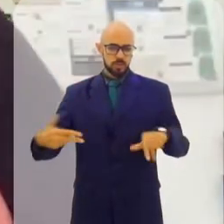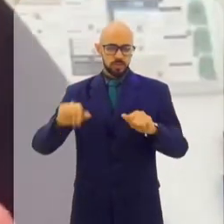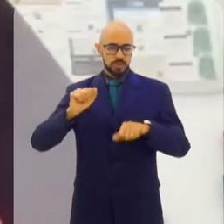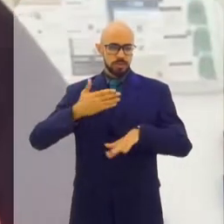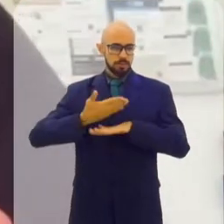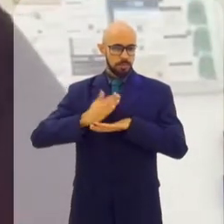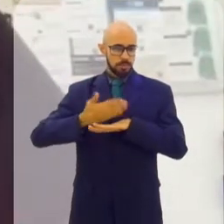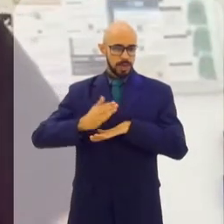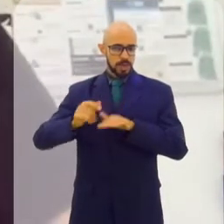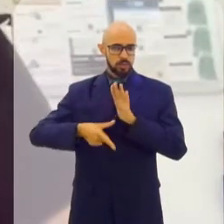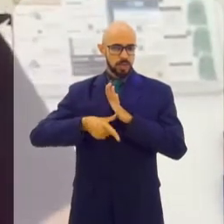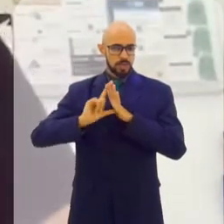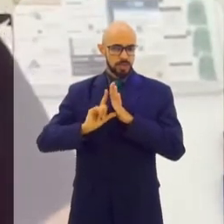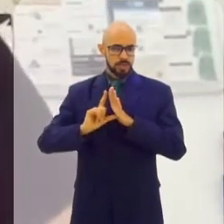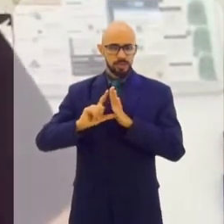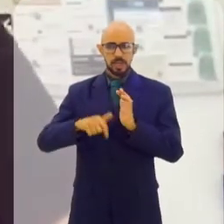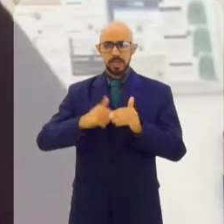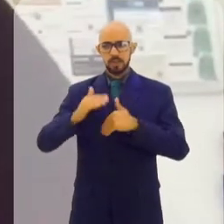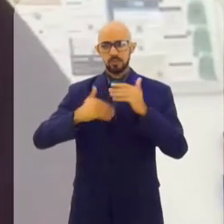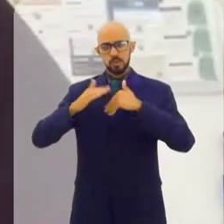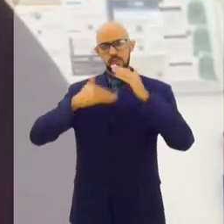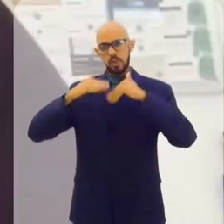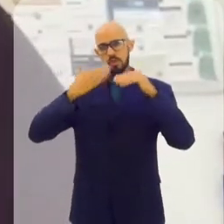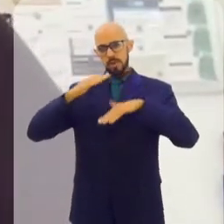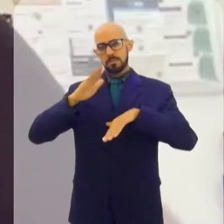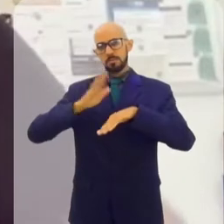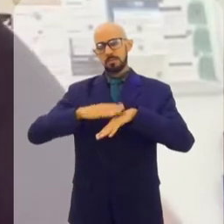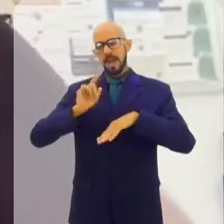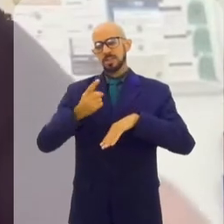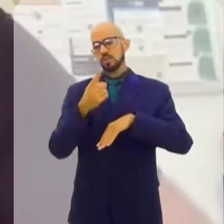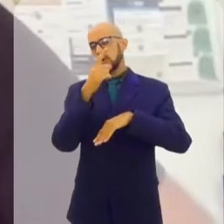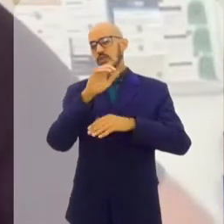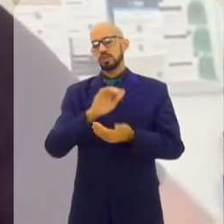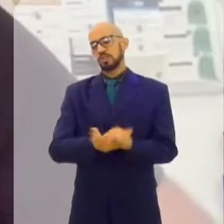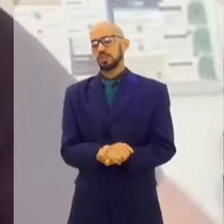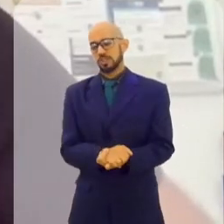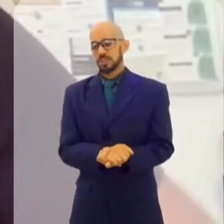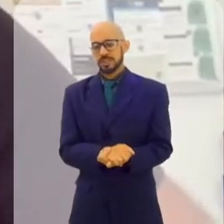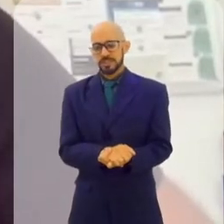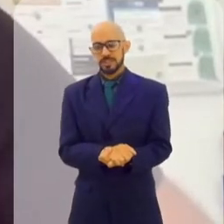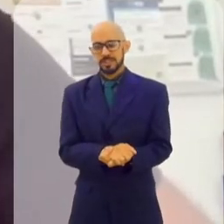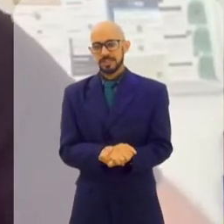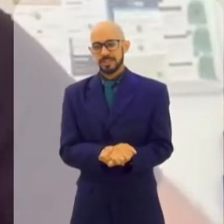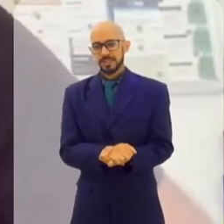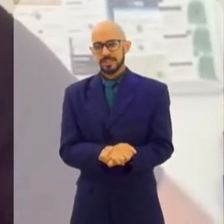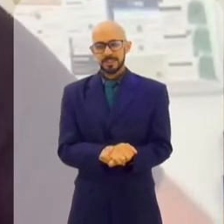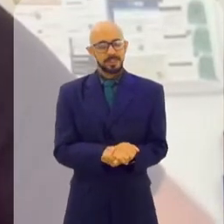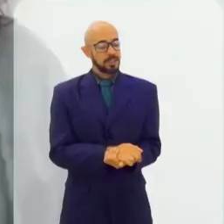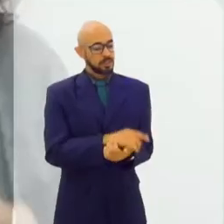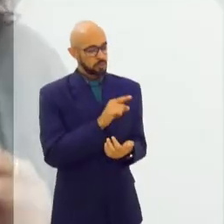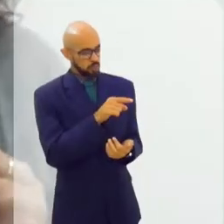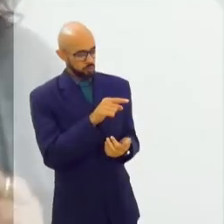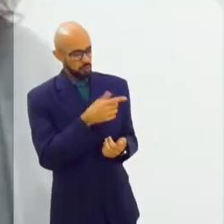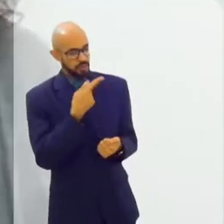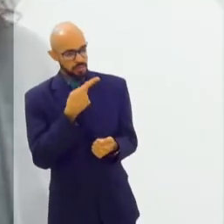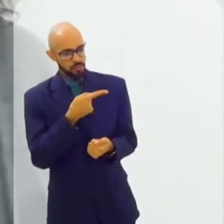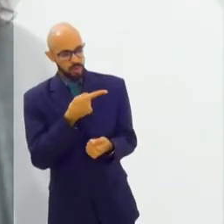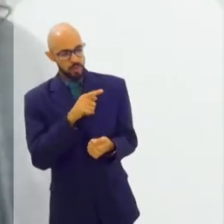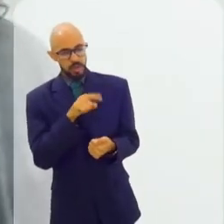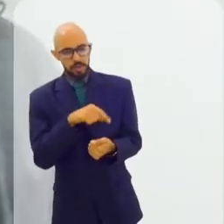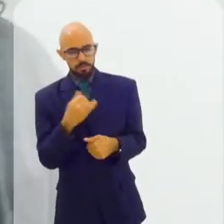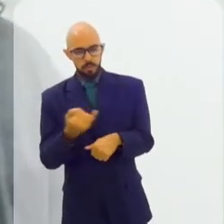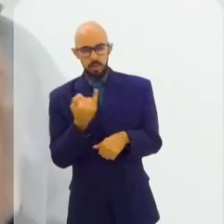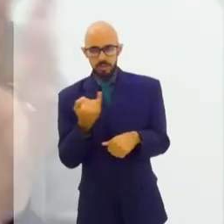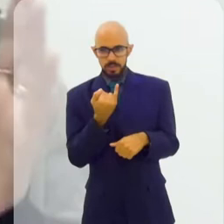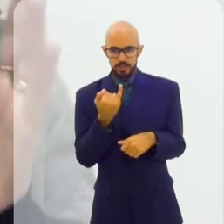com essa preparação, essa pessoa vai muito mais longe quando ela vai para o mercado de trabalho. E esse é um ponto que você tocou que eu